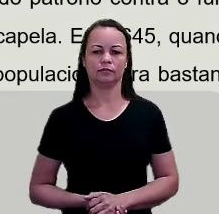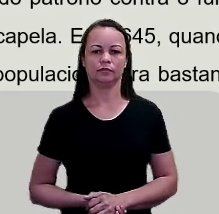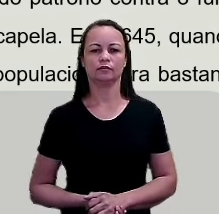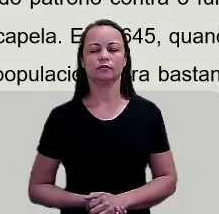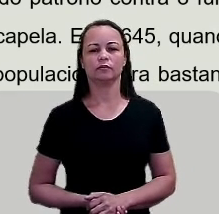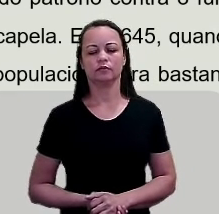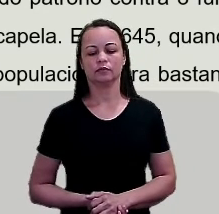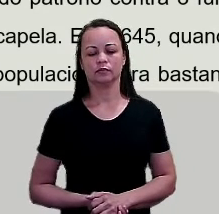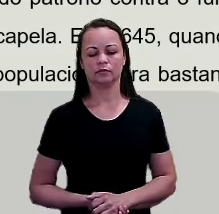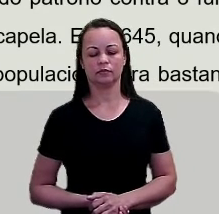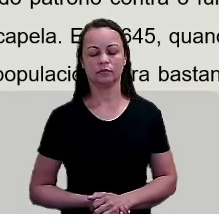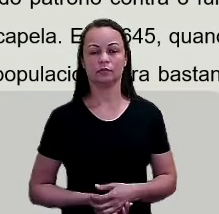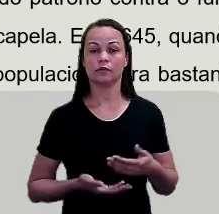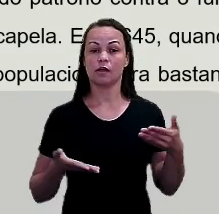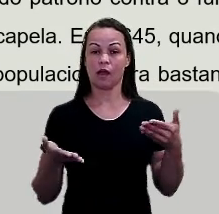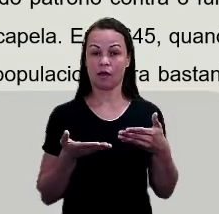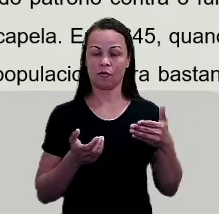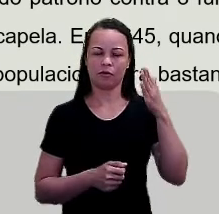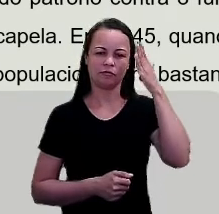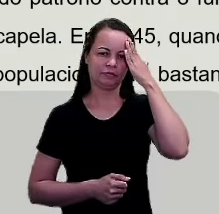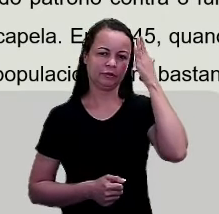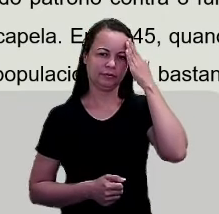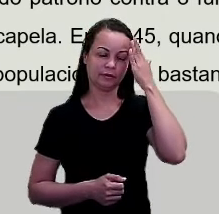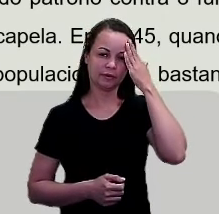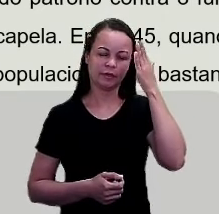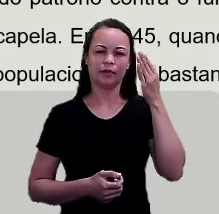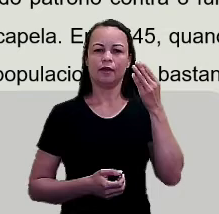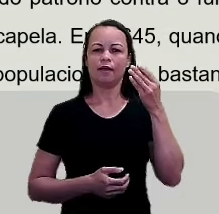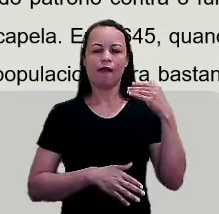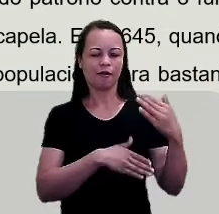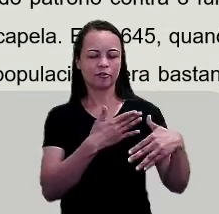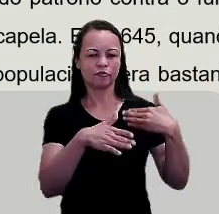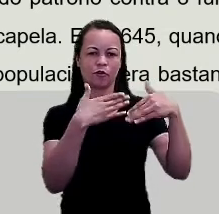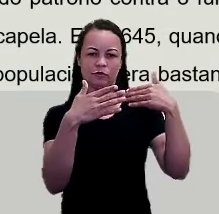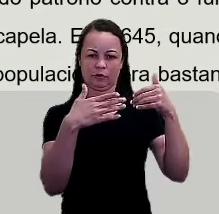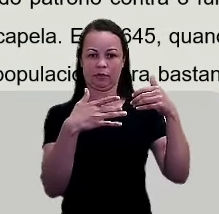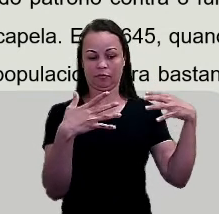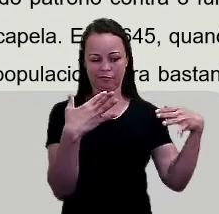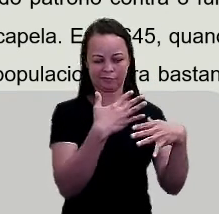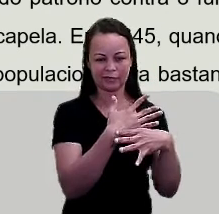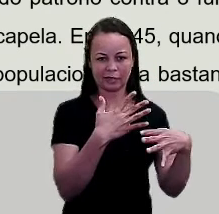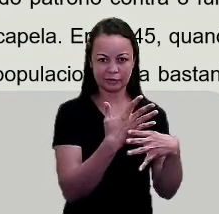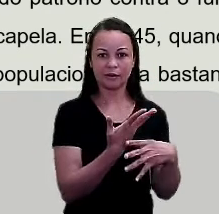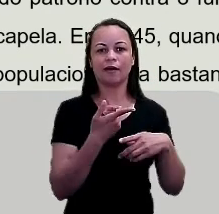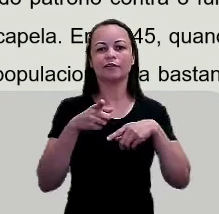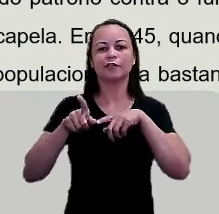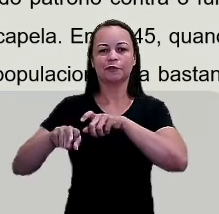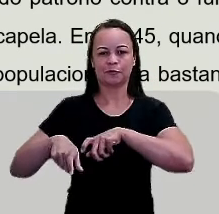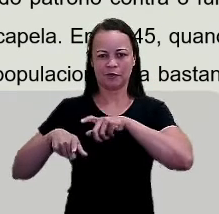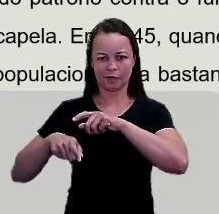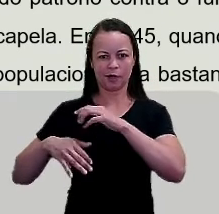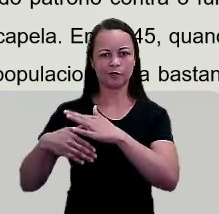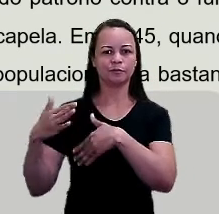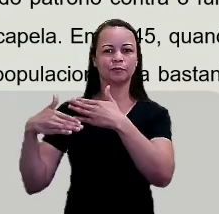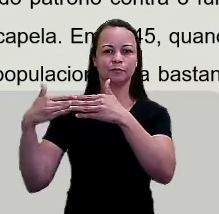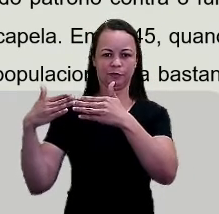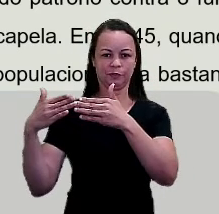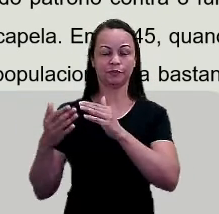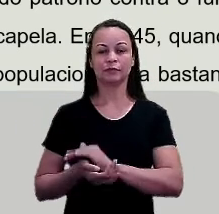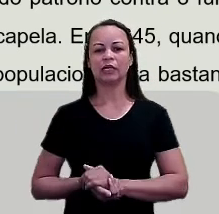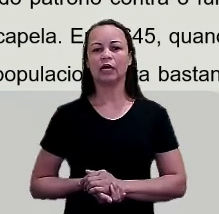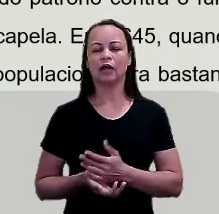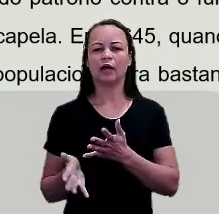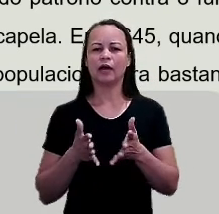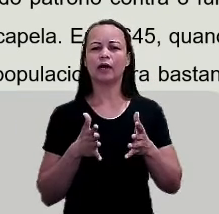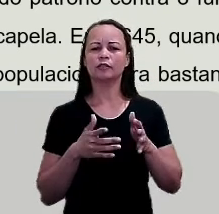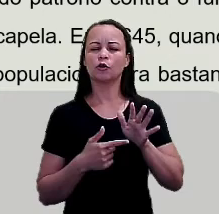Então, a gente agora vamos compreender a evolução da cidade e do campo. Sim, a evolução. Vou